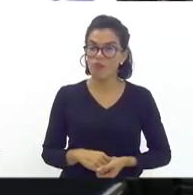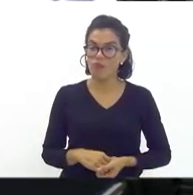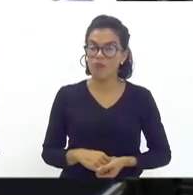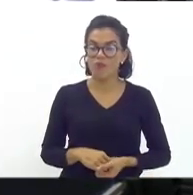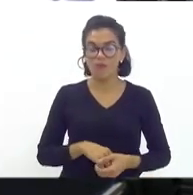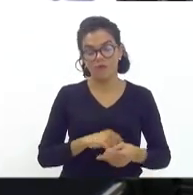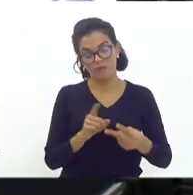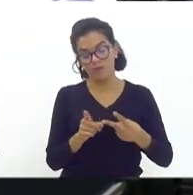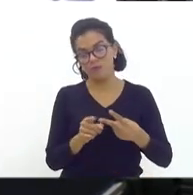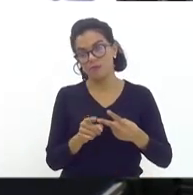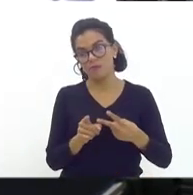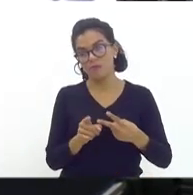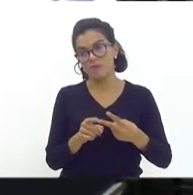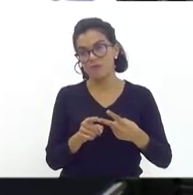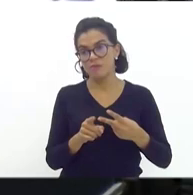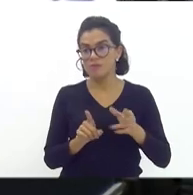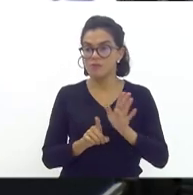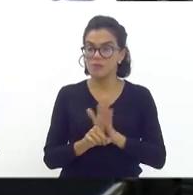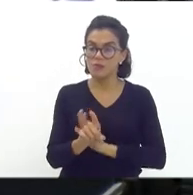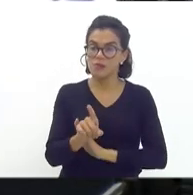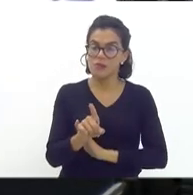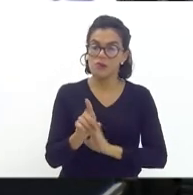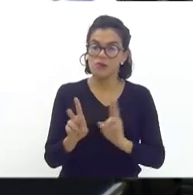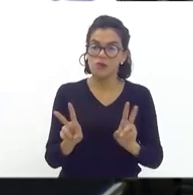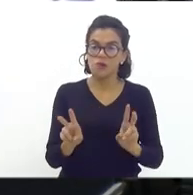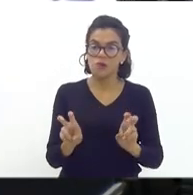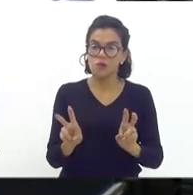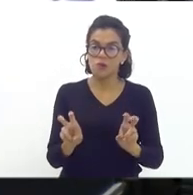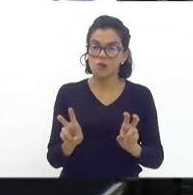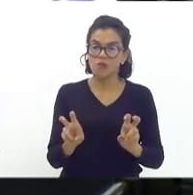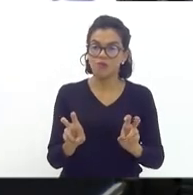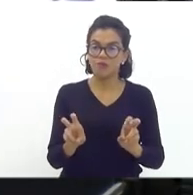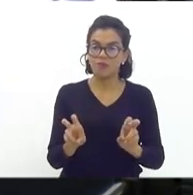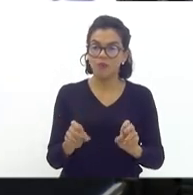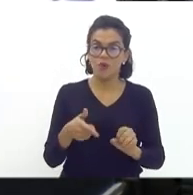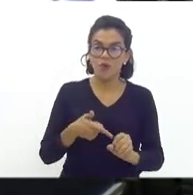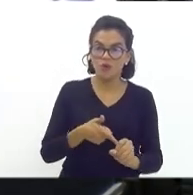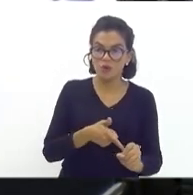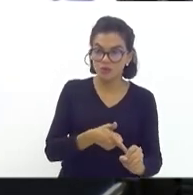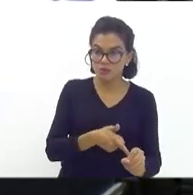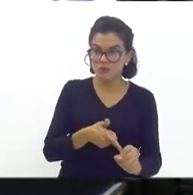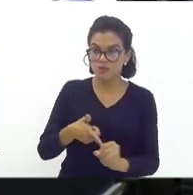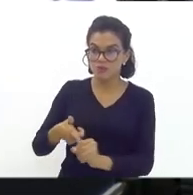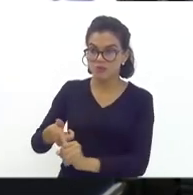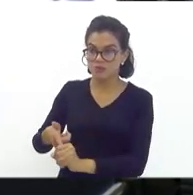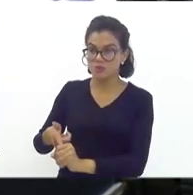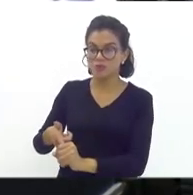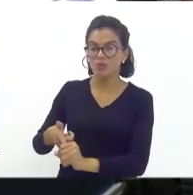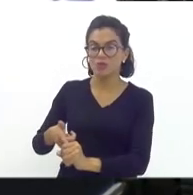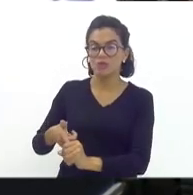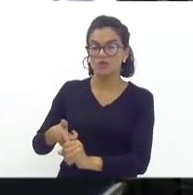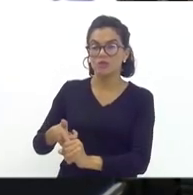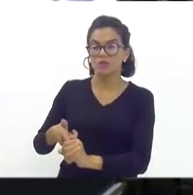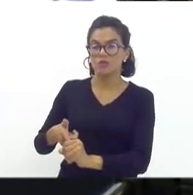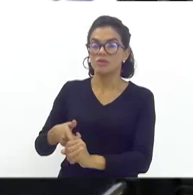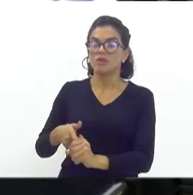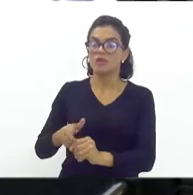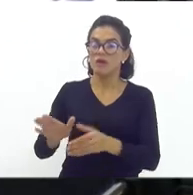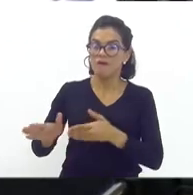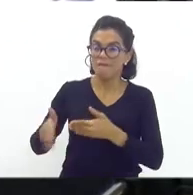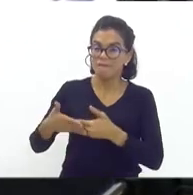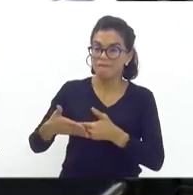a segunda pergunta é sobre os postos que são